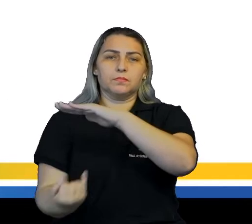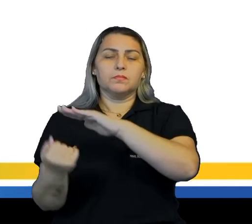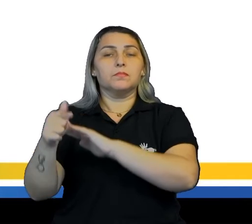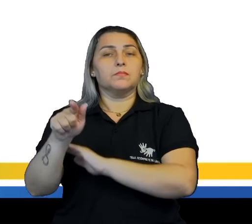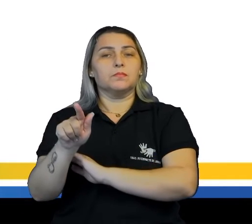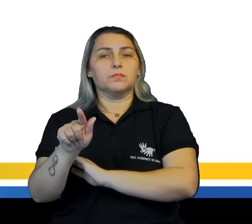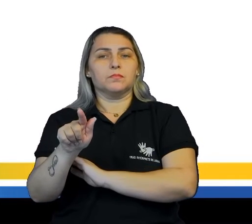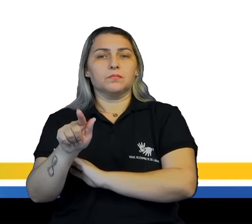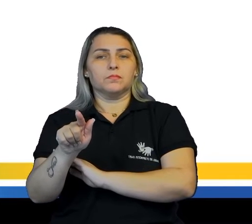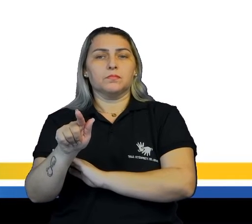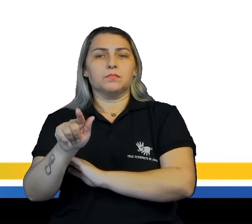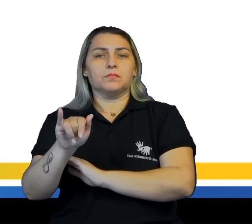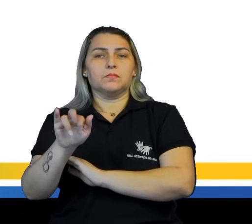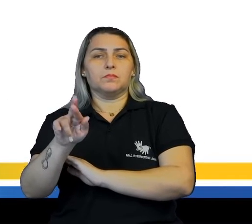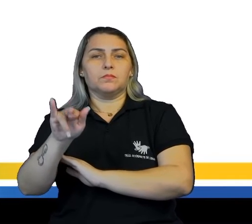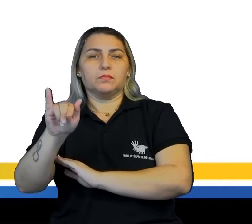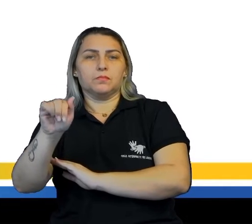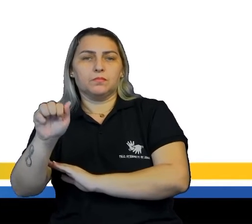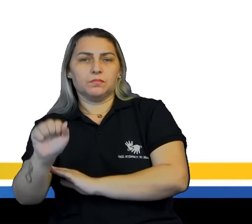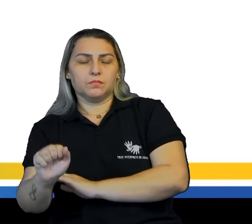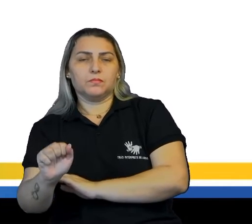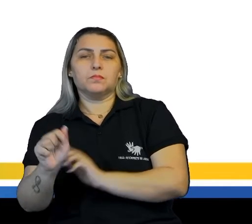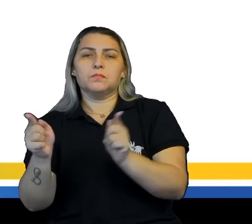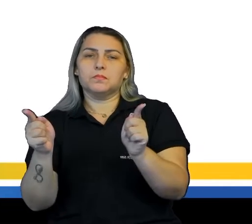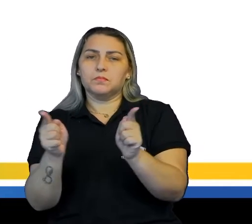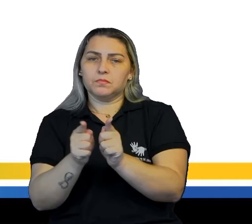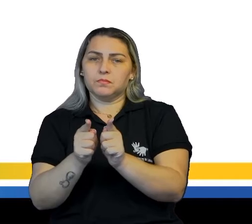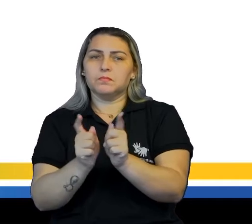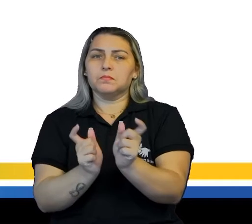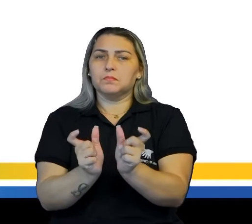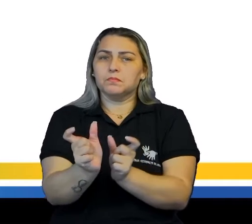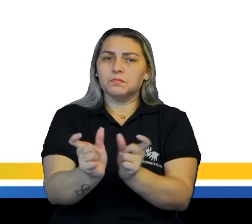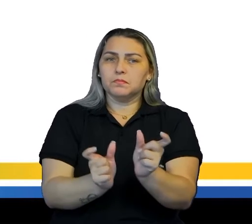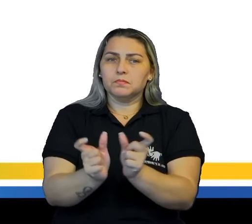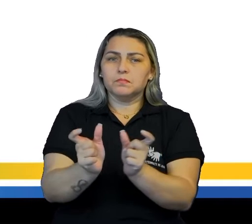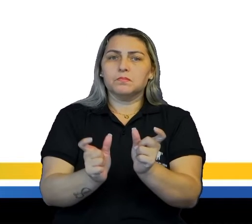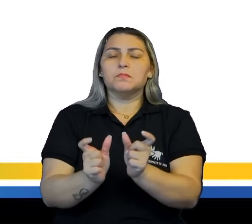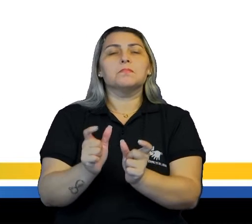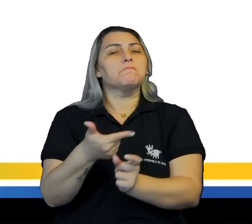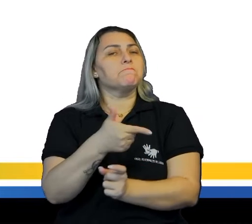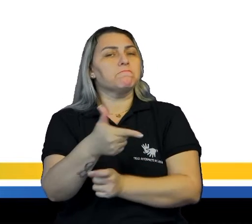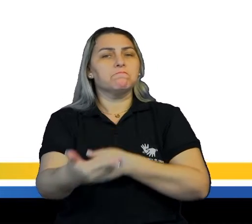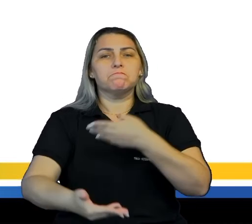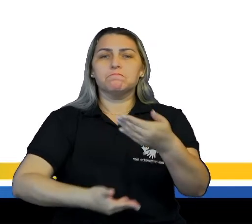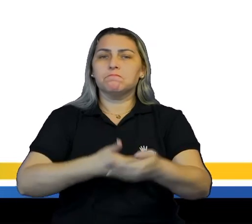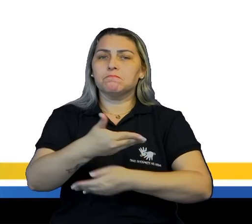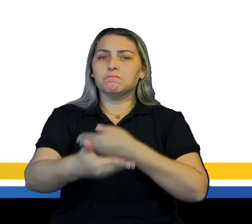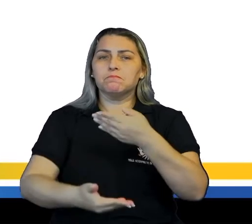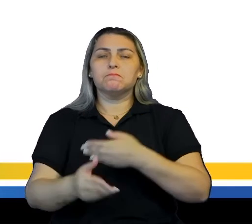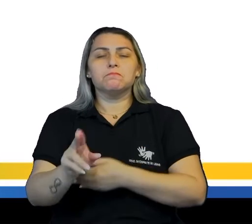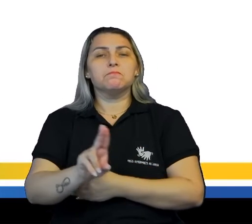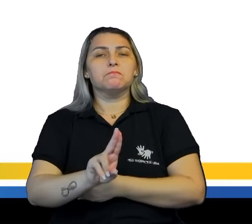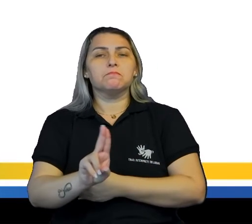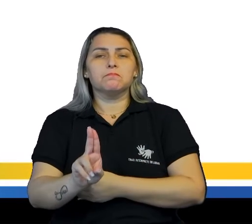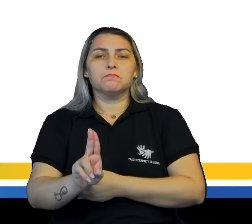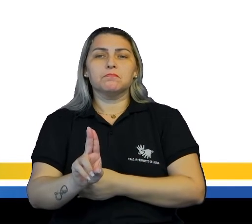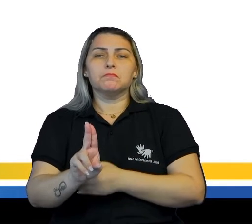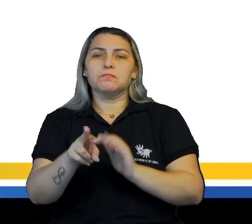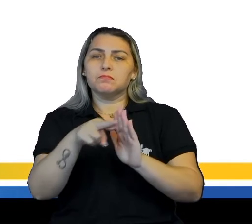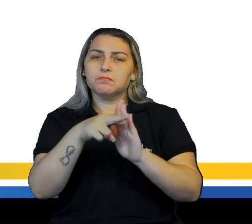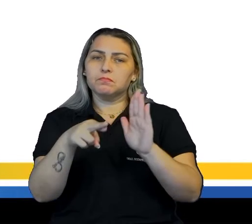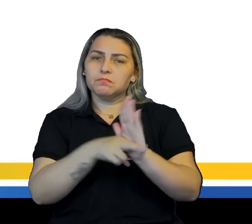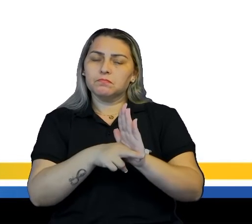linguagem informal, ela utiliza-se de gírias, abreviações e palavras que não se relacionam com a norma